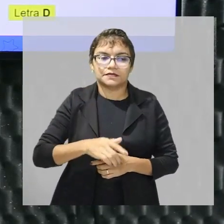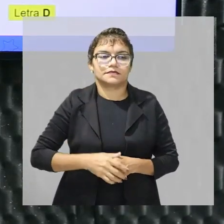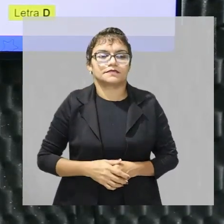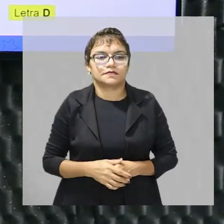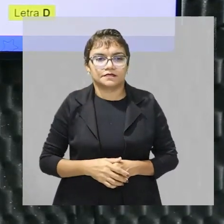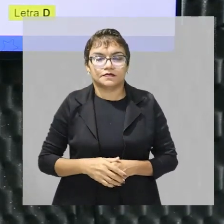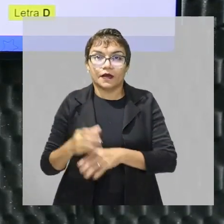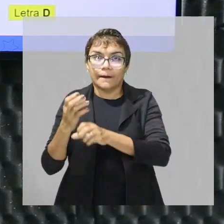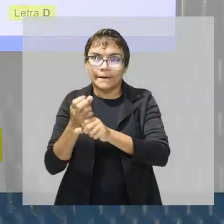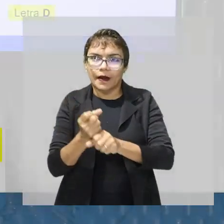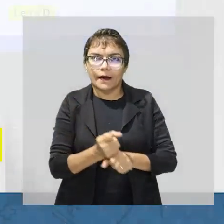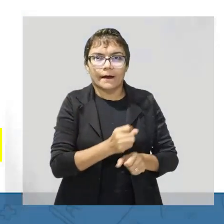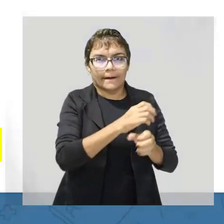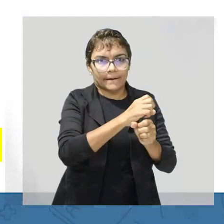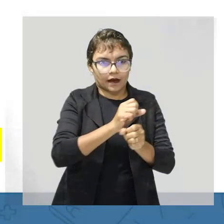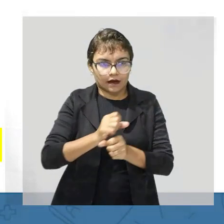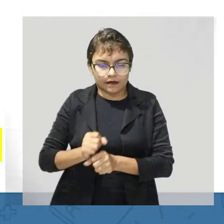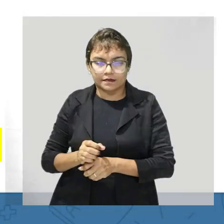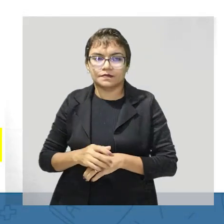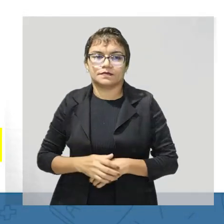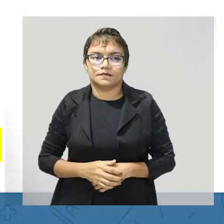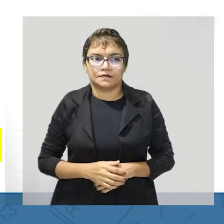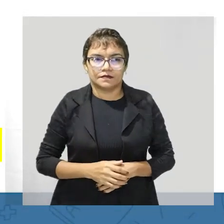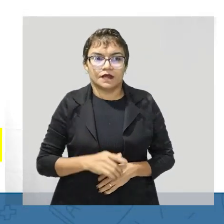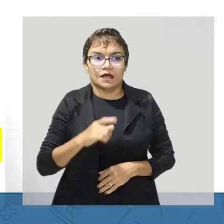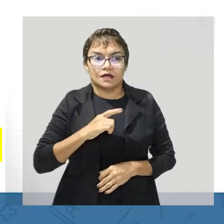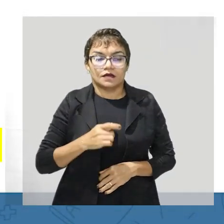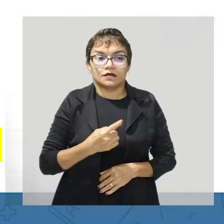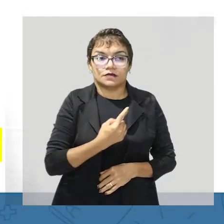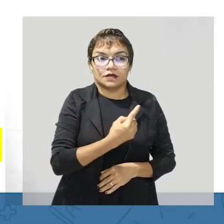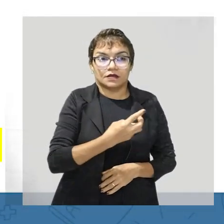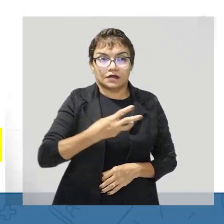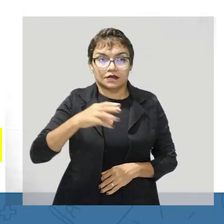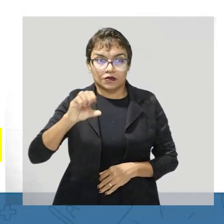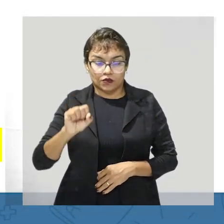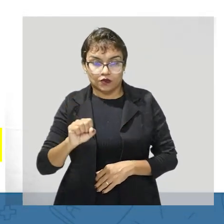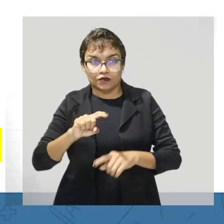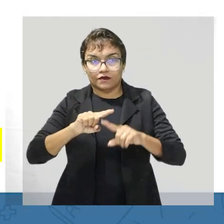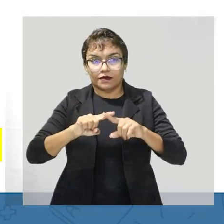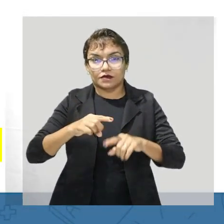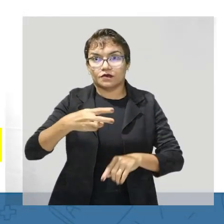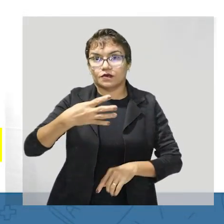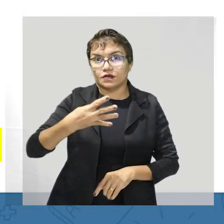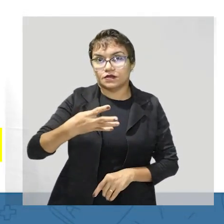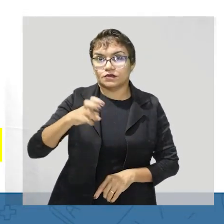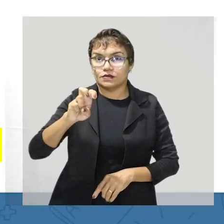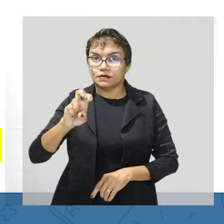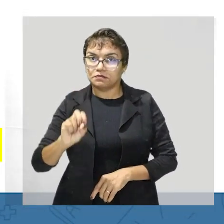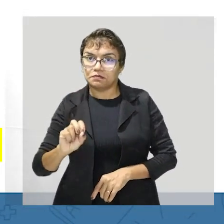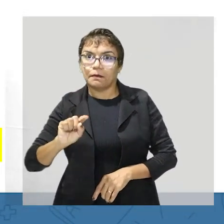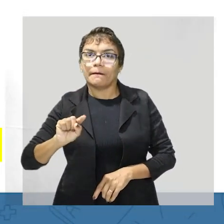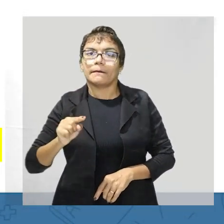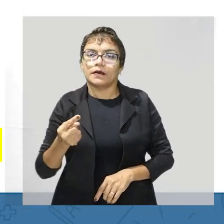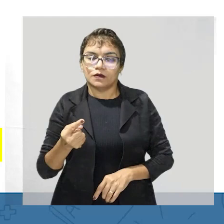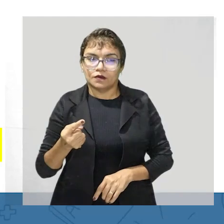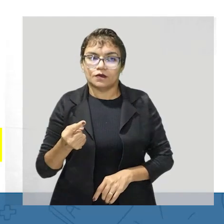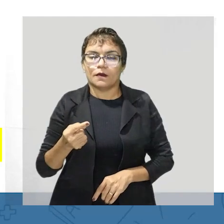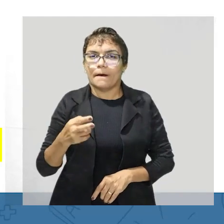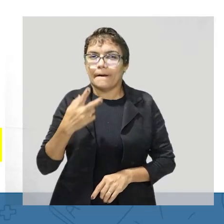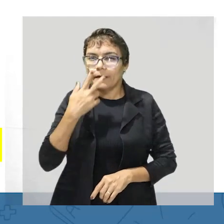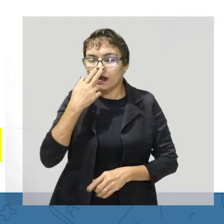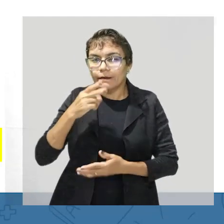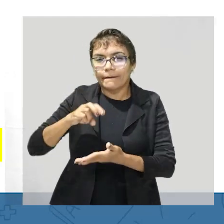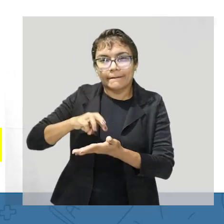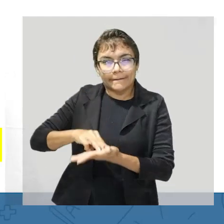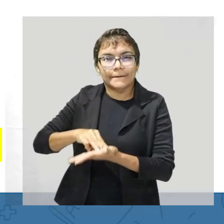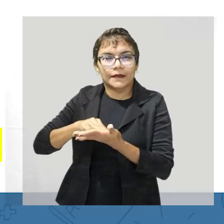meios pelo extremo. Então, eu vou ter 138 vezes 450 mil, seria a massa total